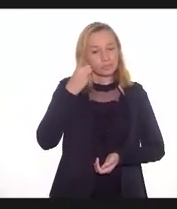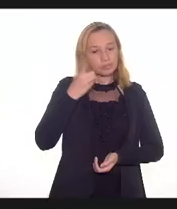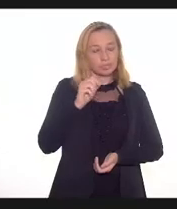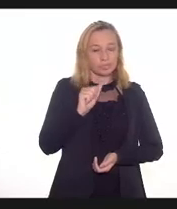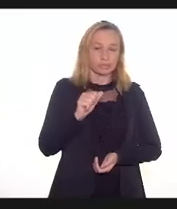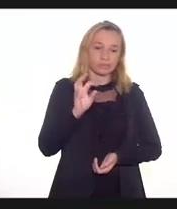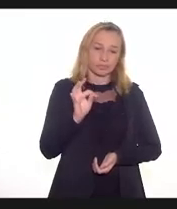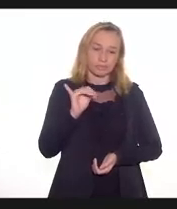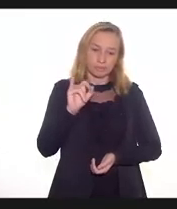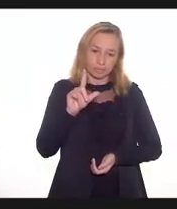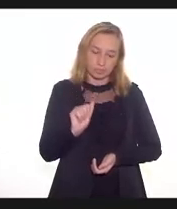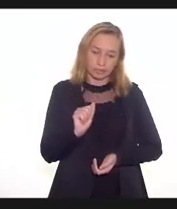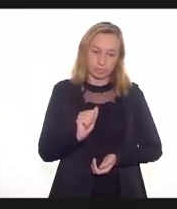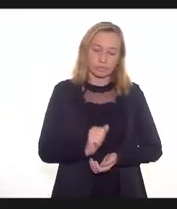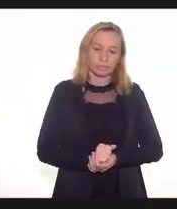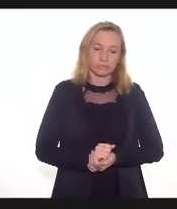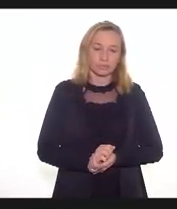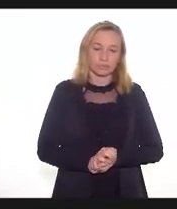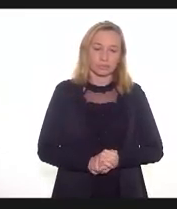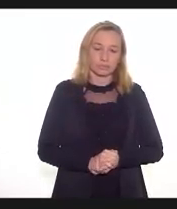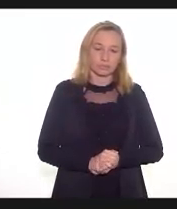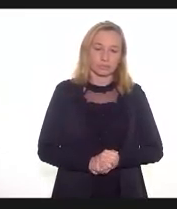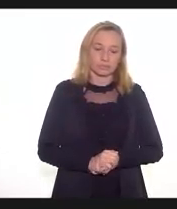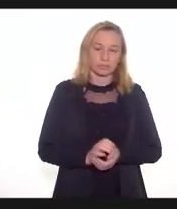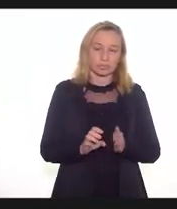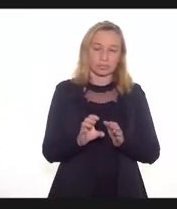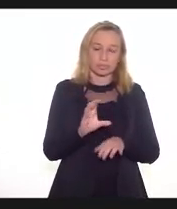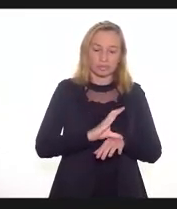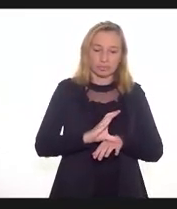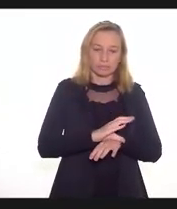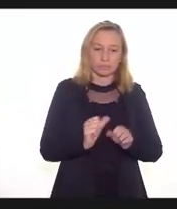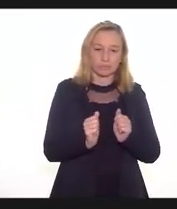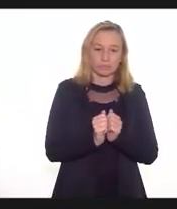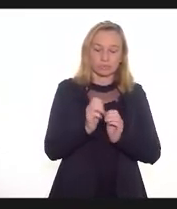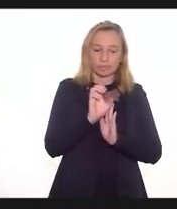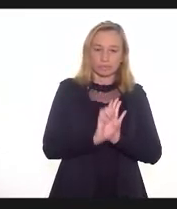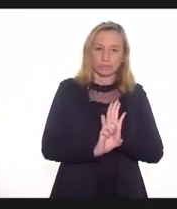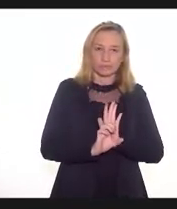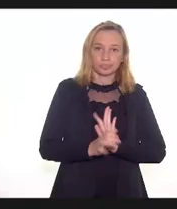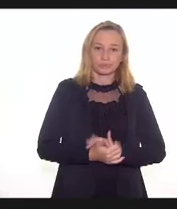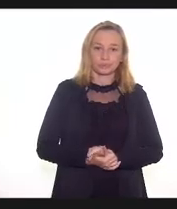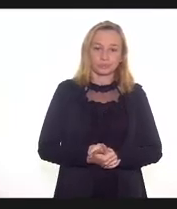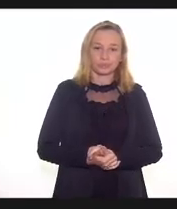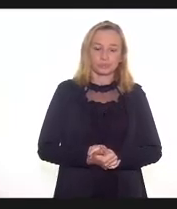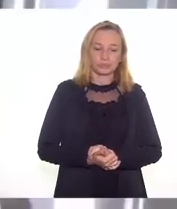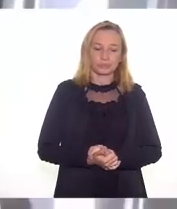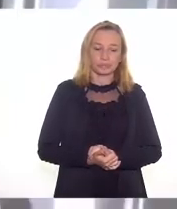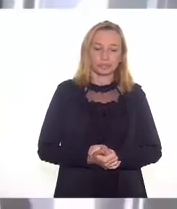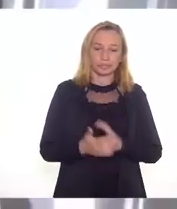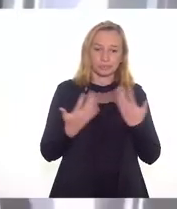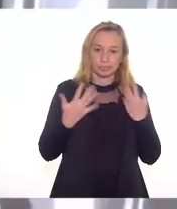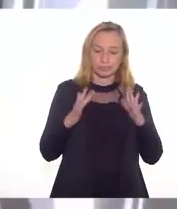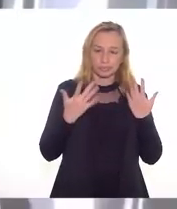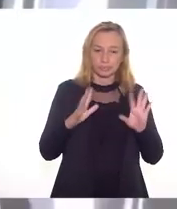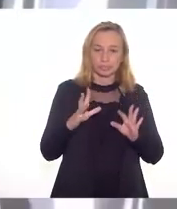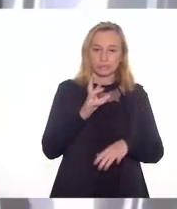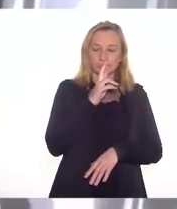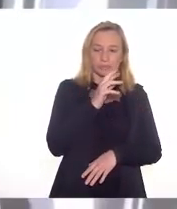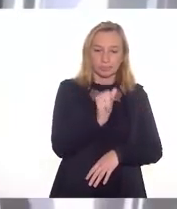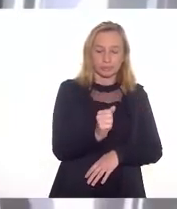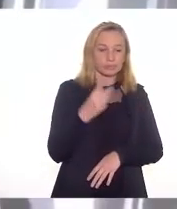O parecer pela constitucionalidade com emendas. Parabéns ao deputado Rodrigo